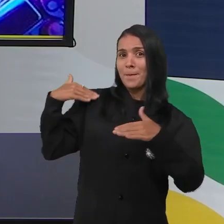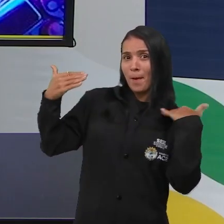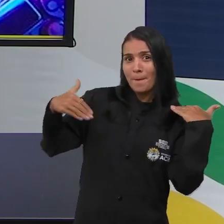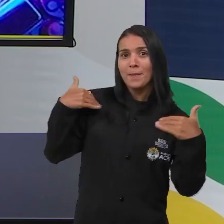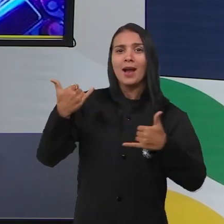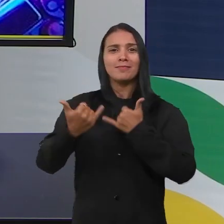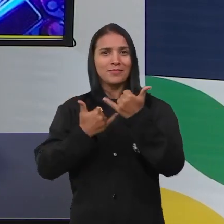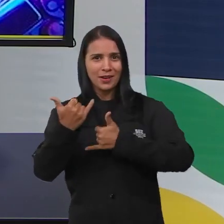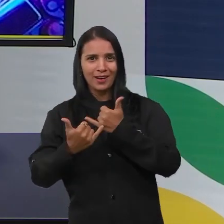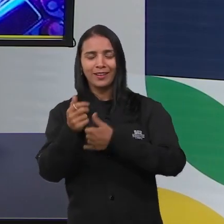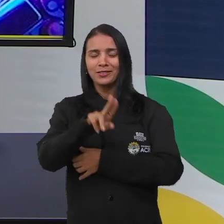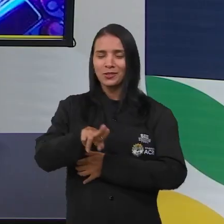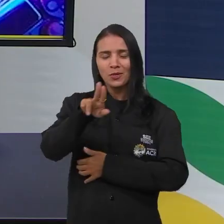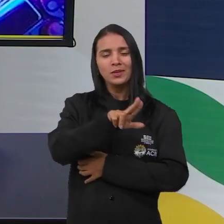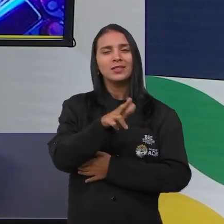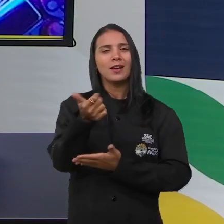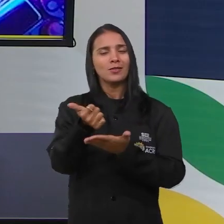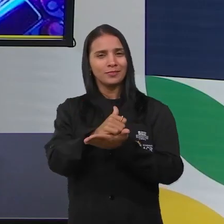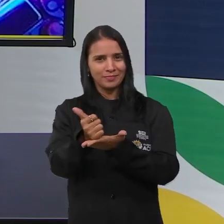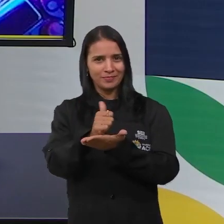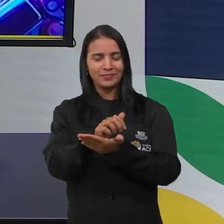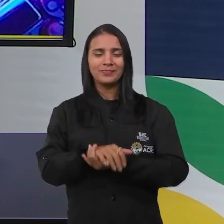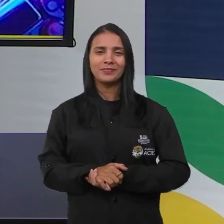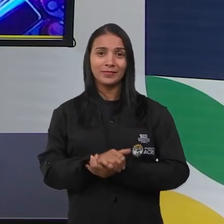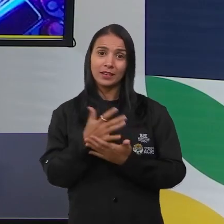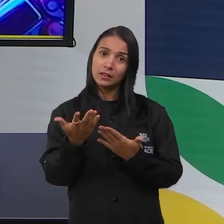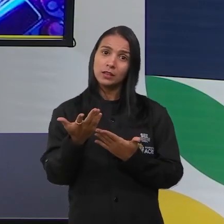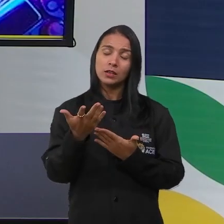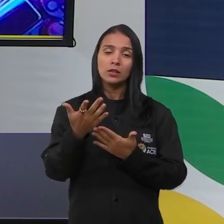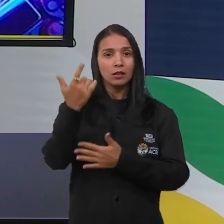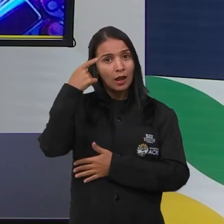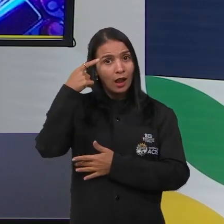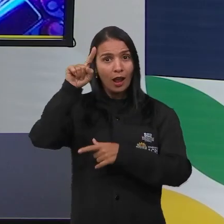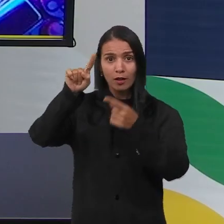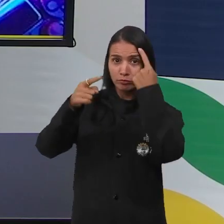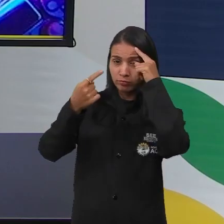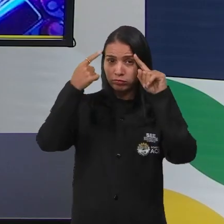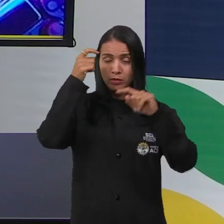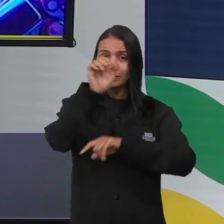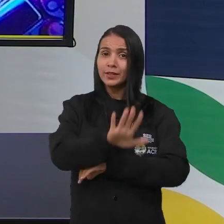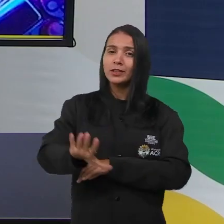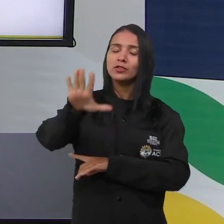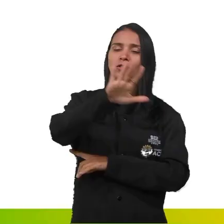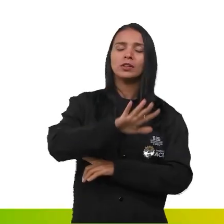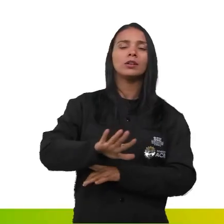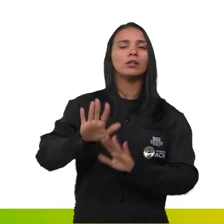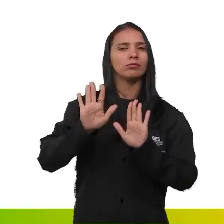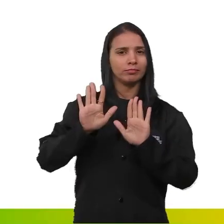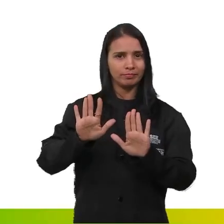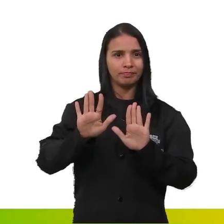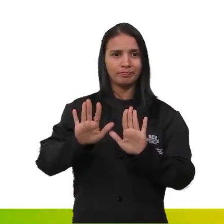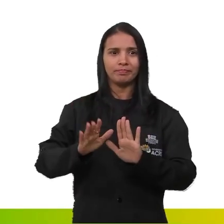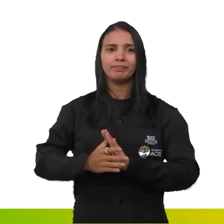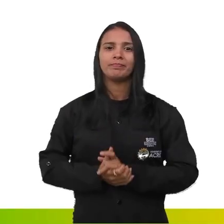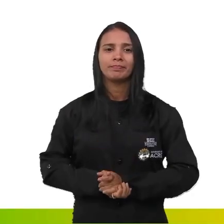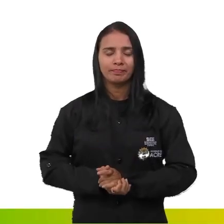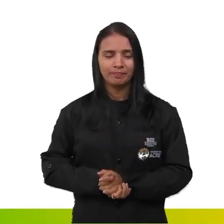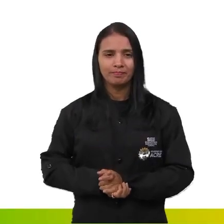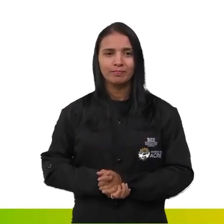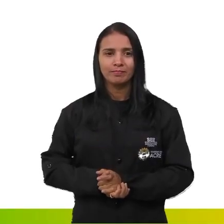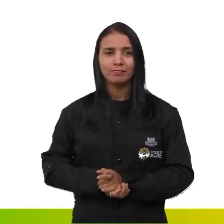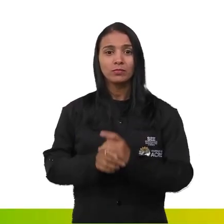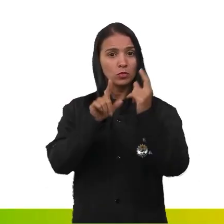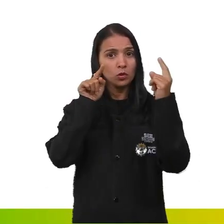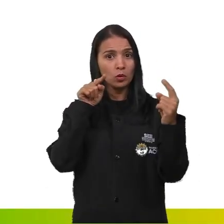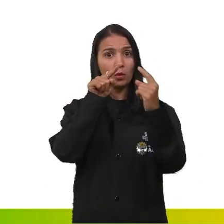meio do game. É basicamente isso. Essa é a ideia geral dos News Games, ok? As funções e potencialidades